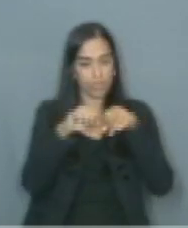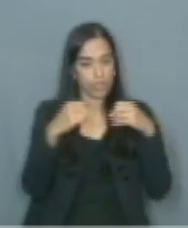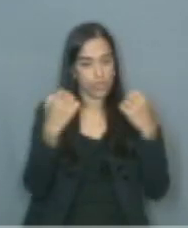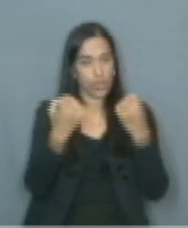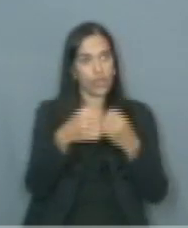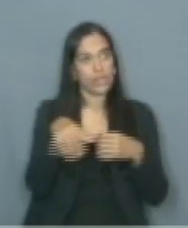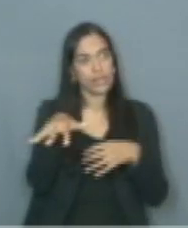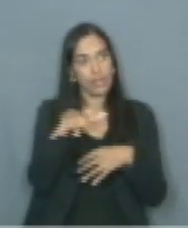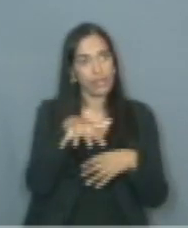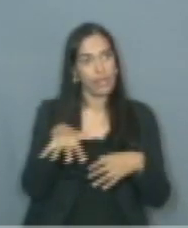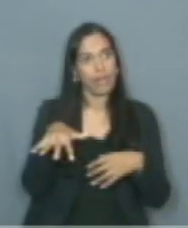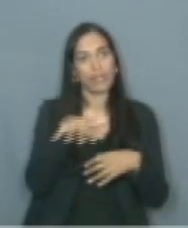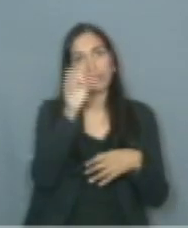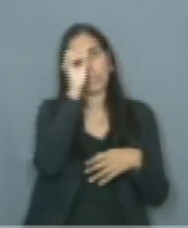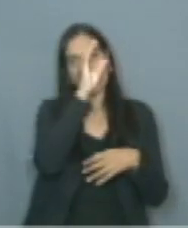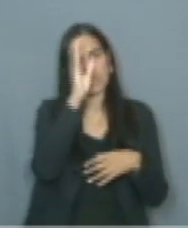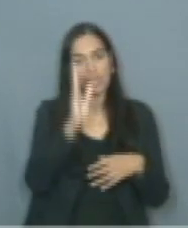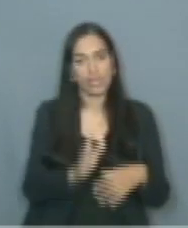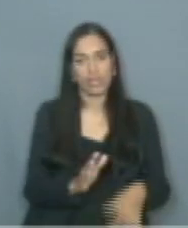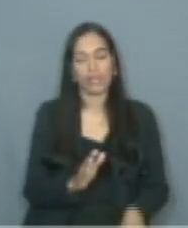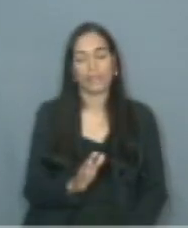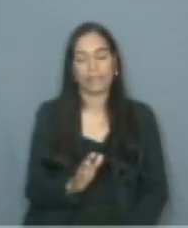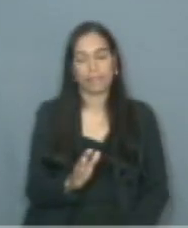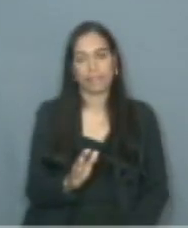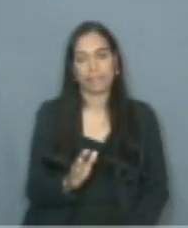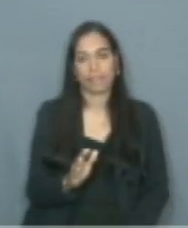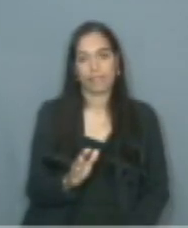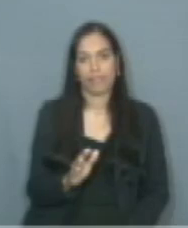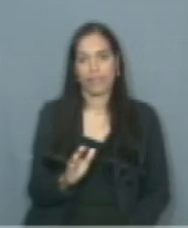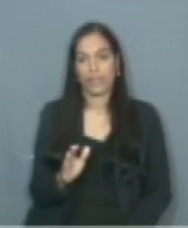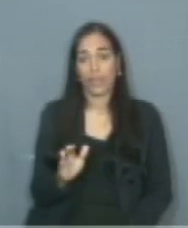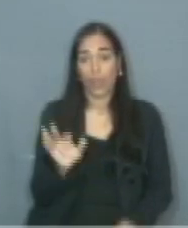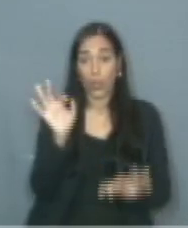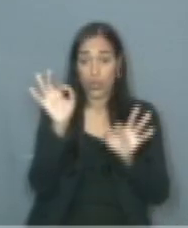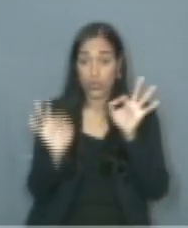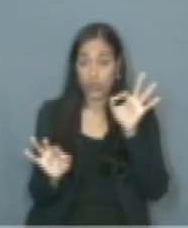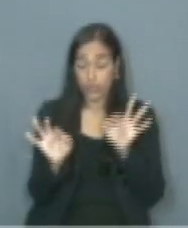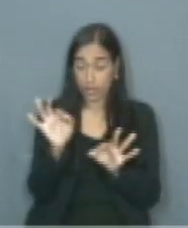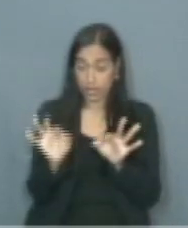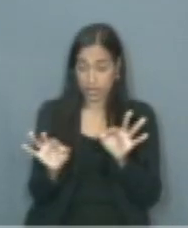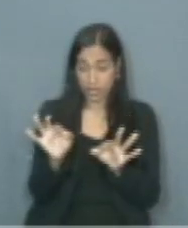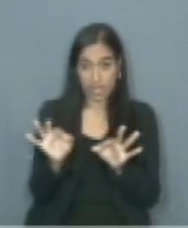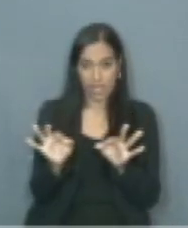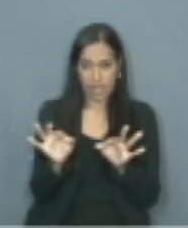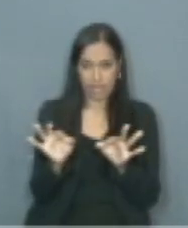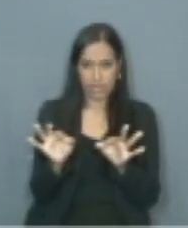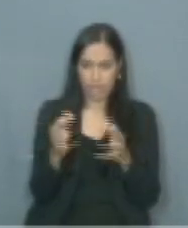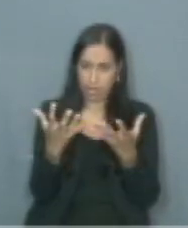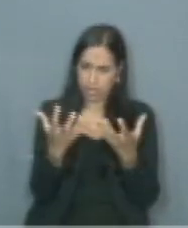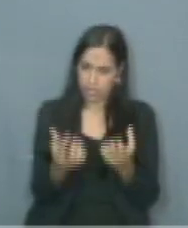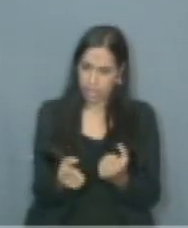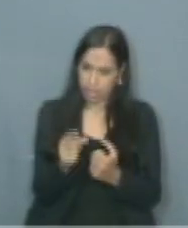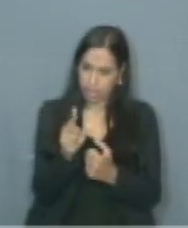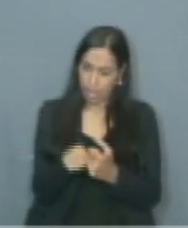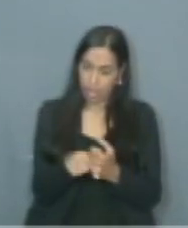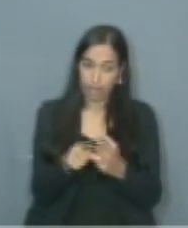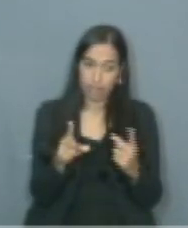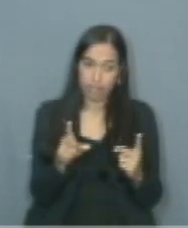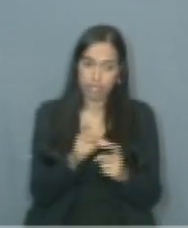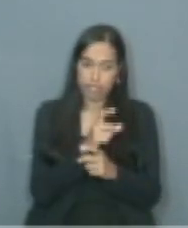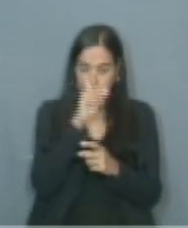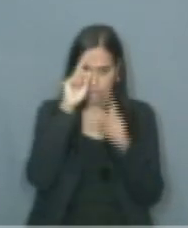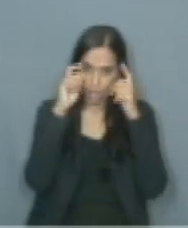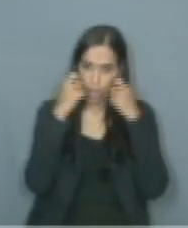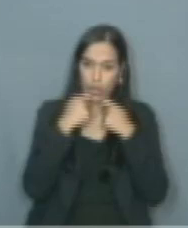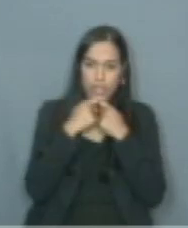Permitir que o judiciário seja alvo de um atentado terrorista é permitir que nós possamos abrir